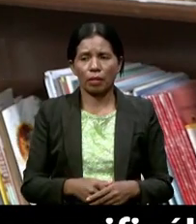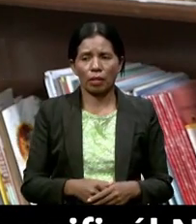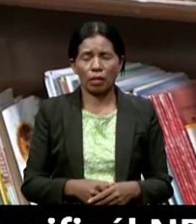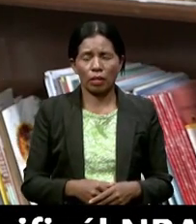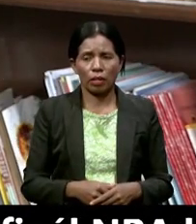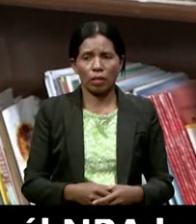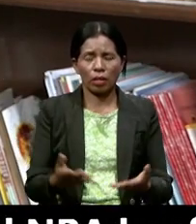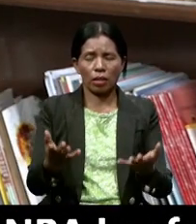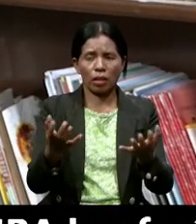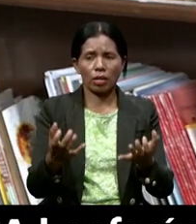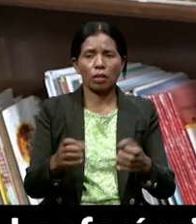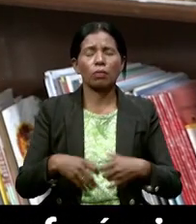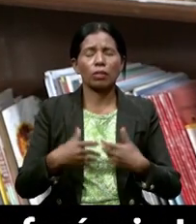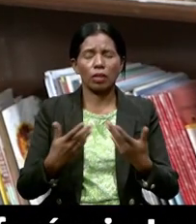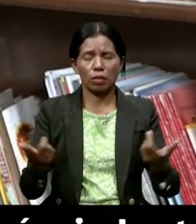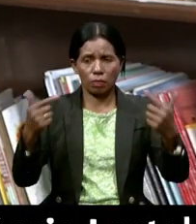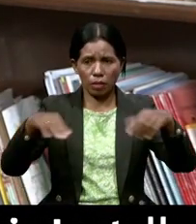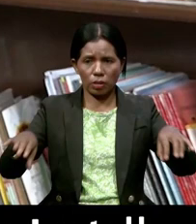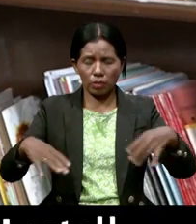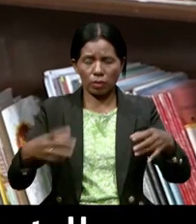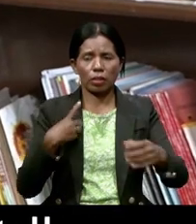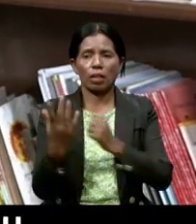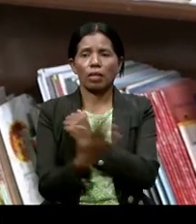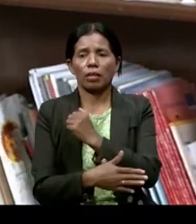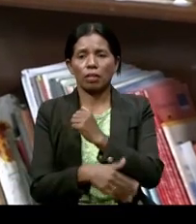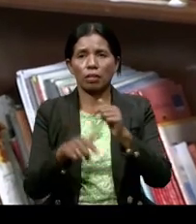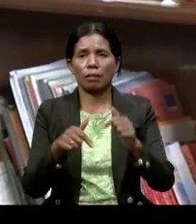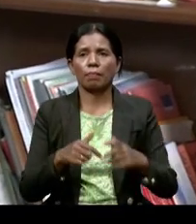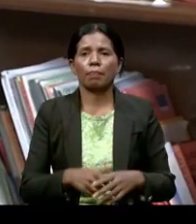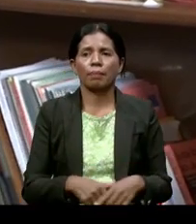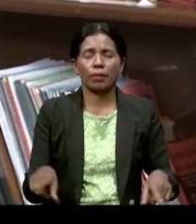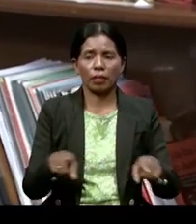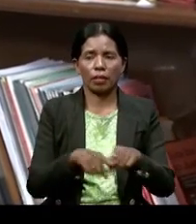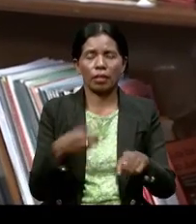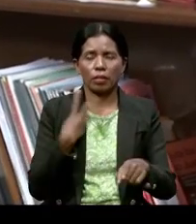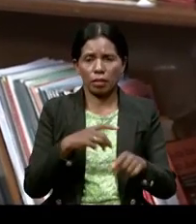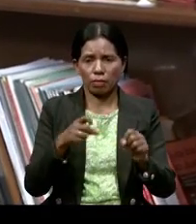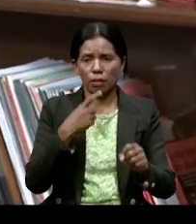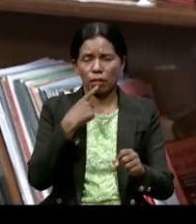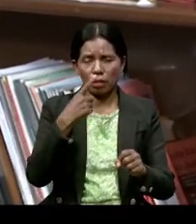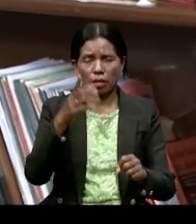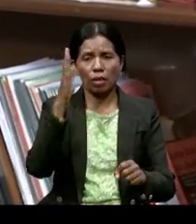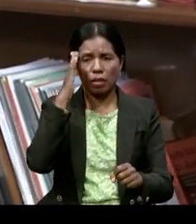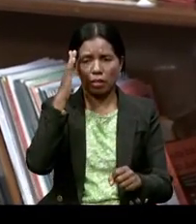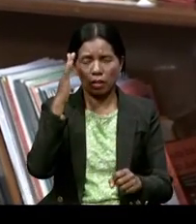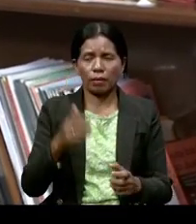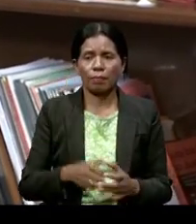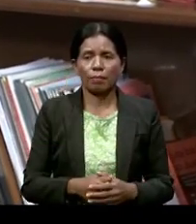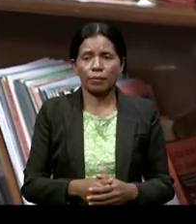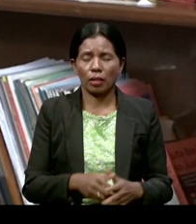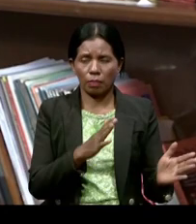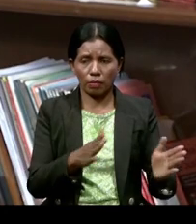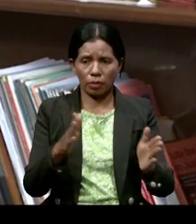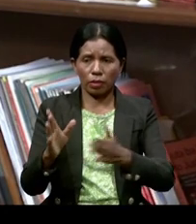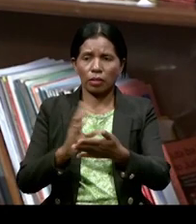iniciativa ira para o ensato mais servir fila fala iha e tenia rai. E de neha nessa, e tá pela hatete que reconhece. Processo